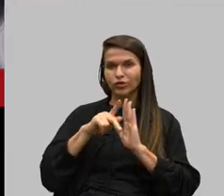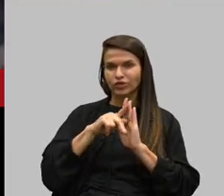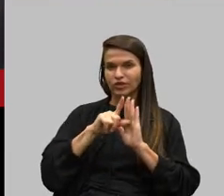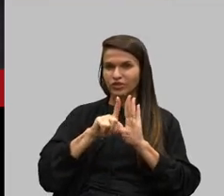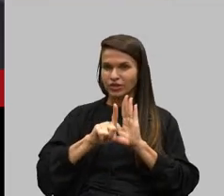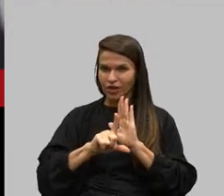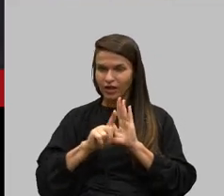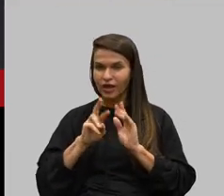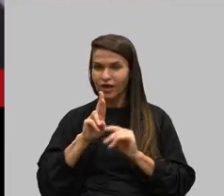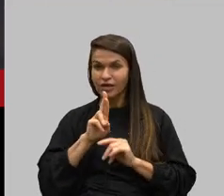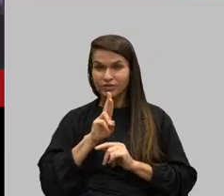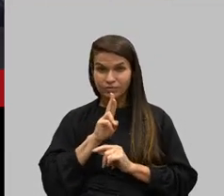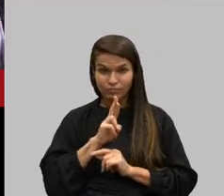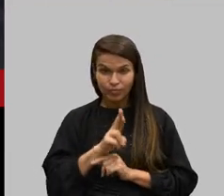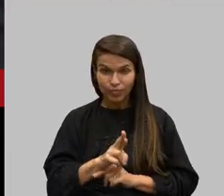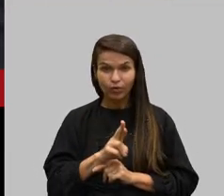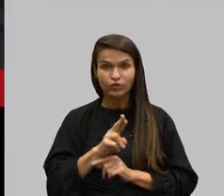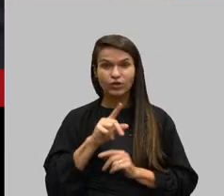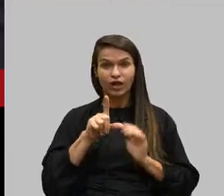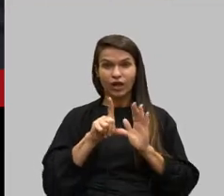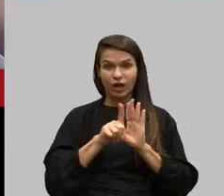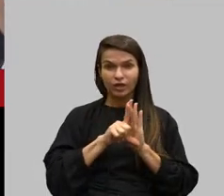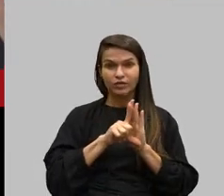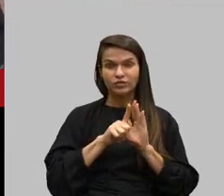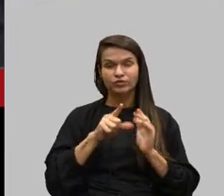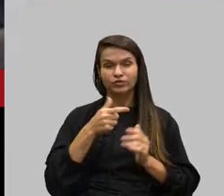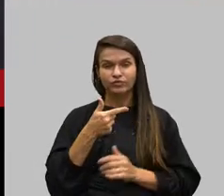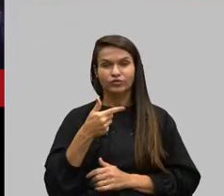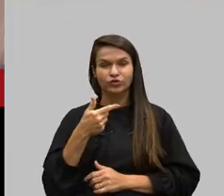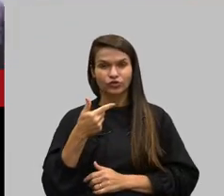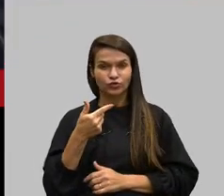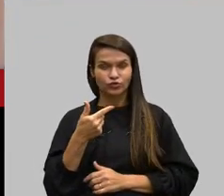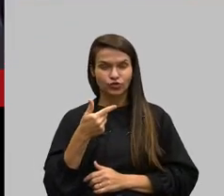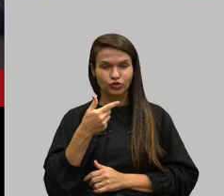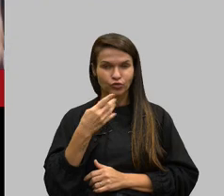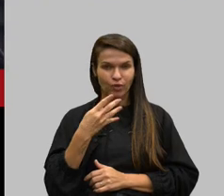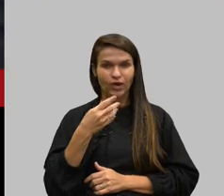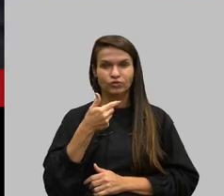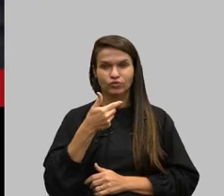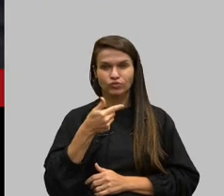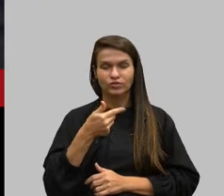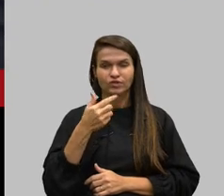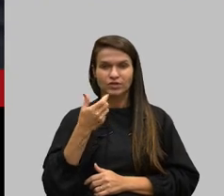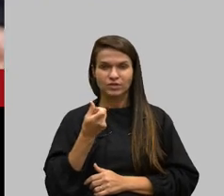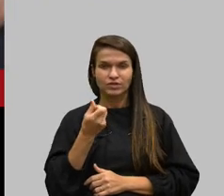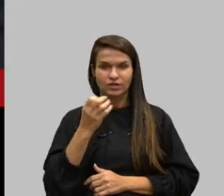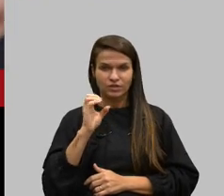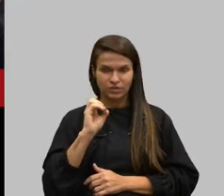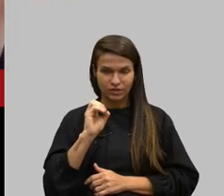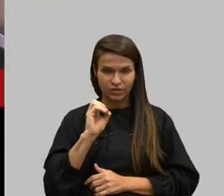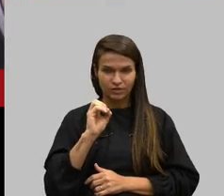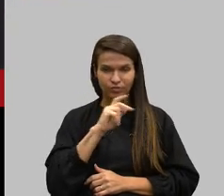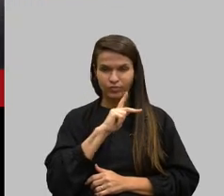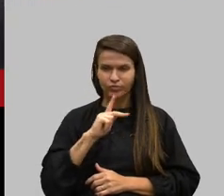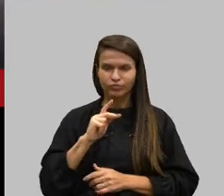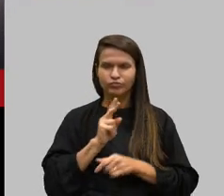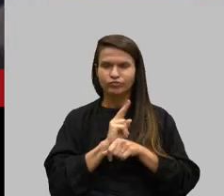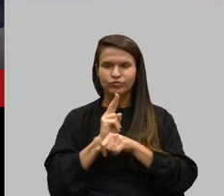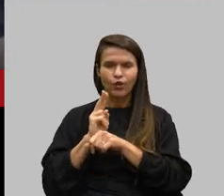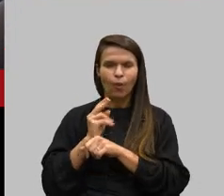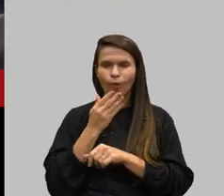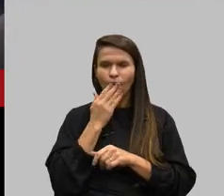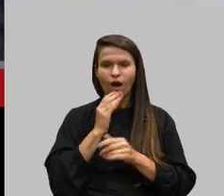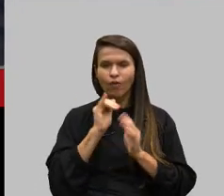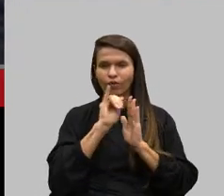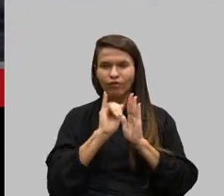responda o que determina a lei 24260 ou seja Diga ao presidente da Comissão de fiscalização Qual foi o índice da inflação